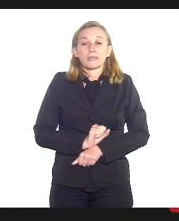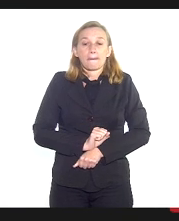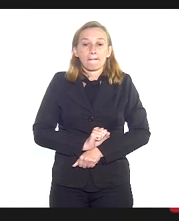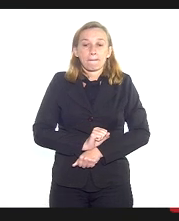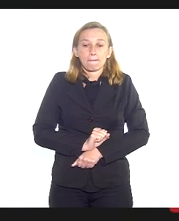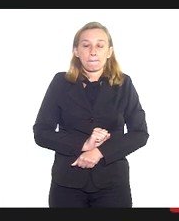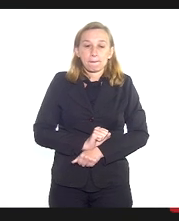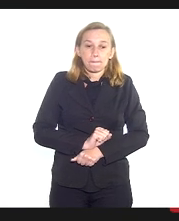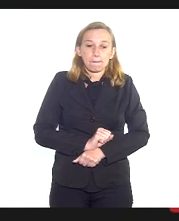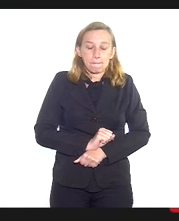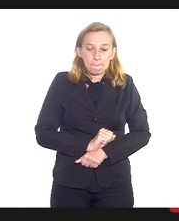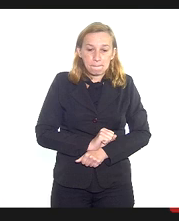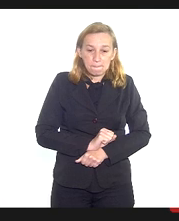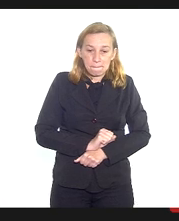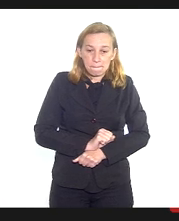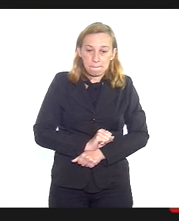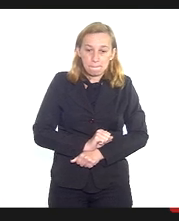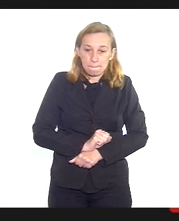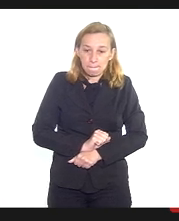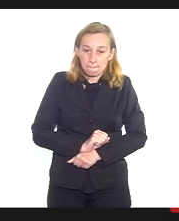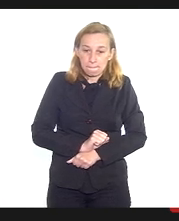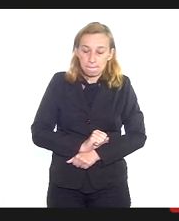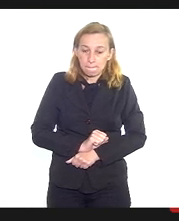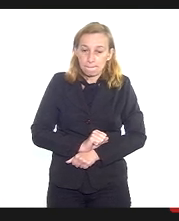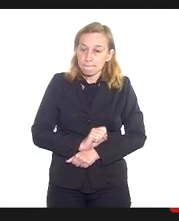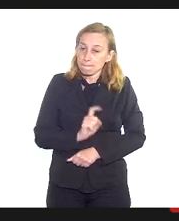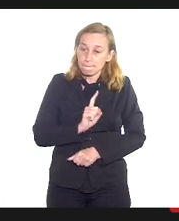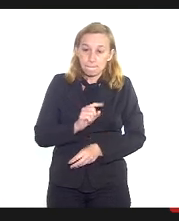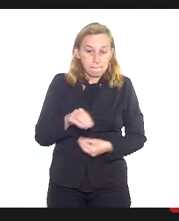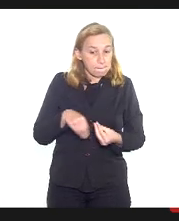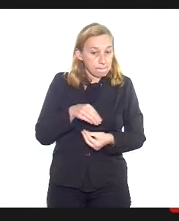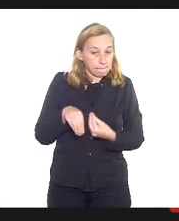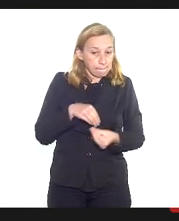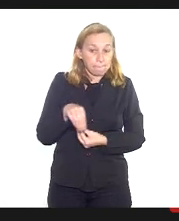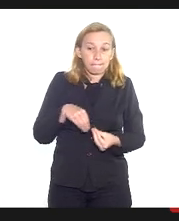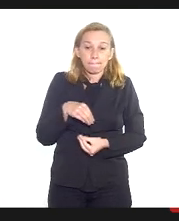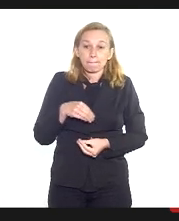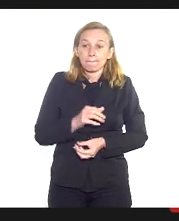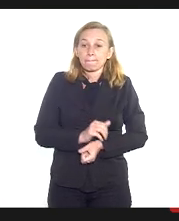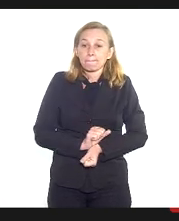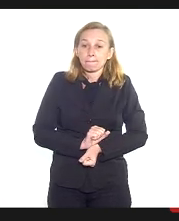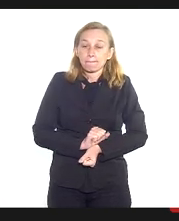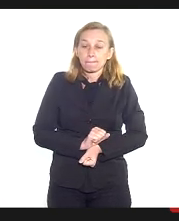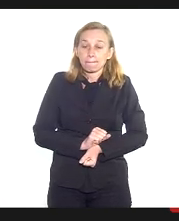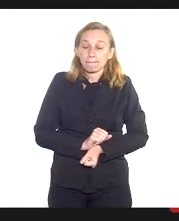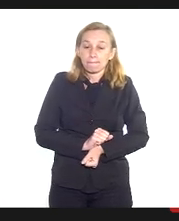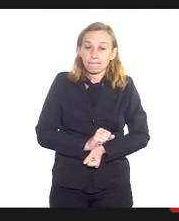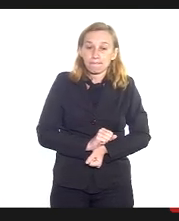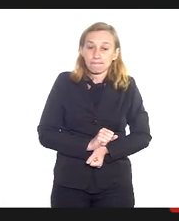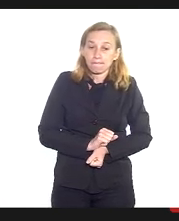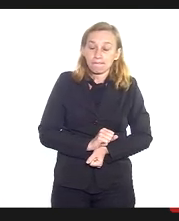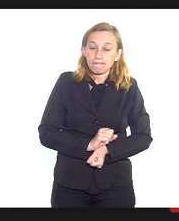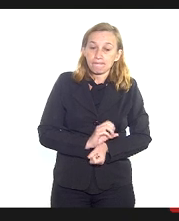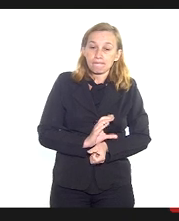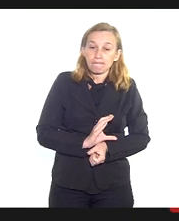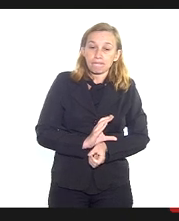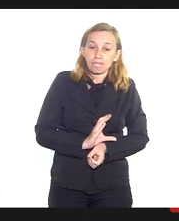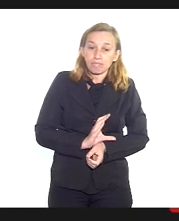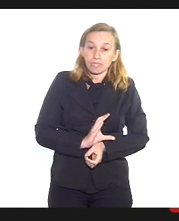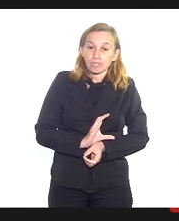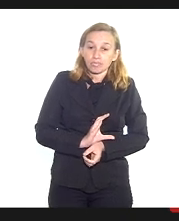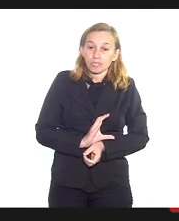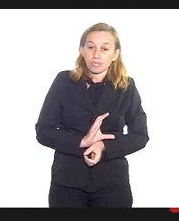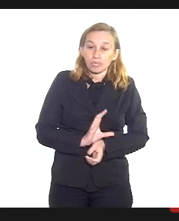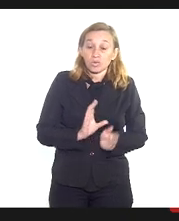A gente não pode misturar de jeito nenhum o conceito de receita não